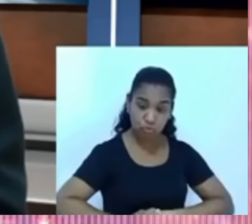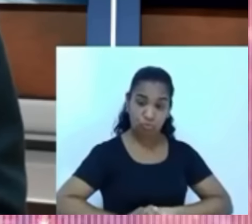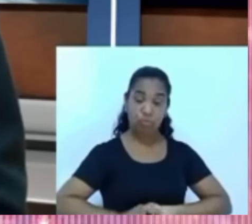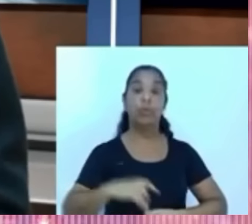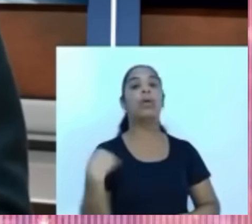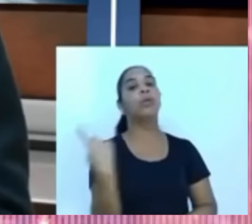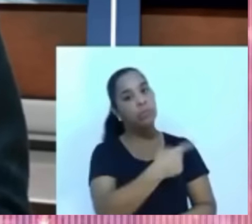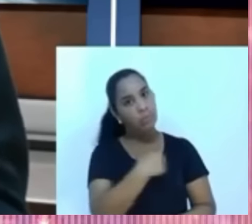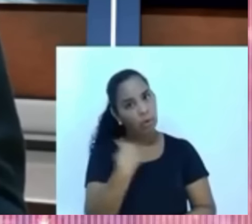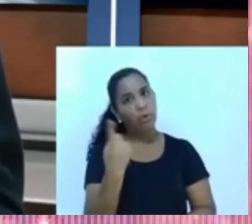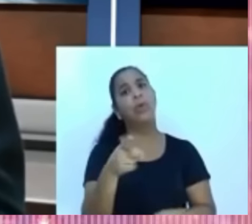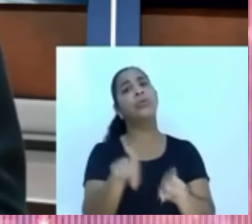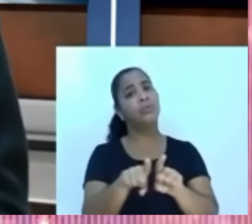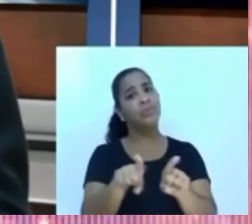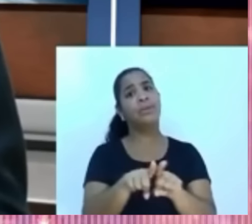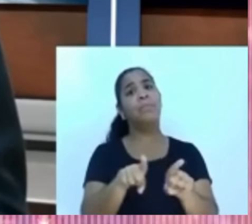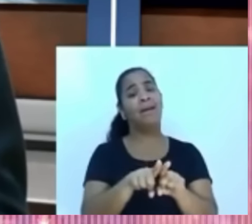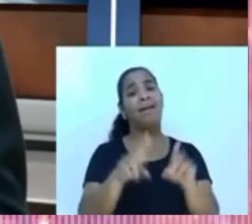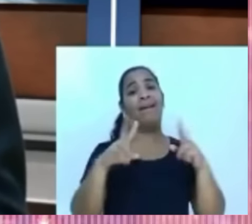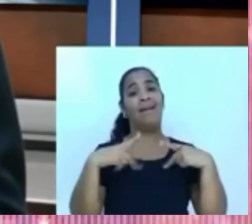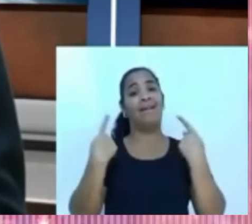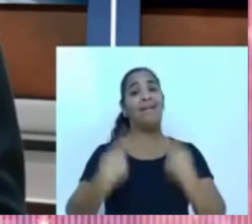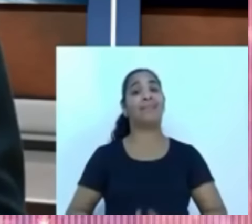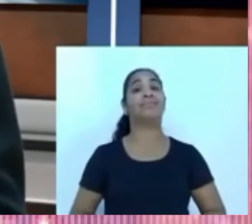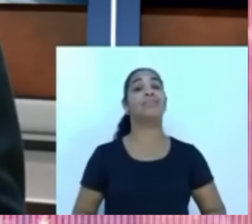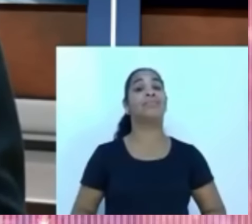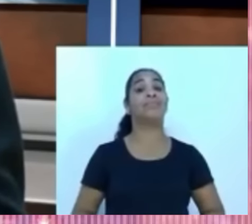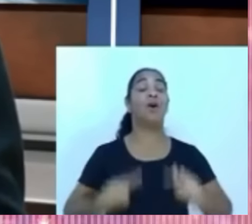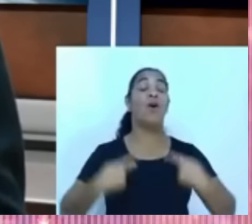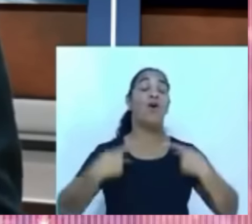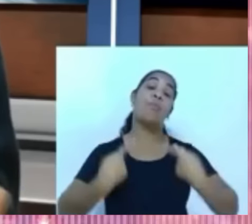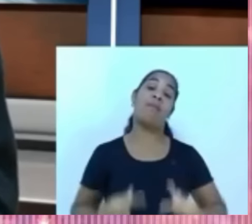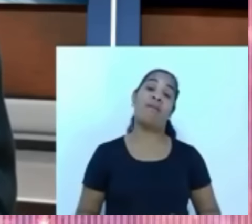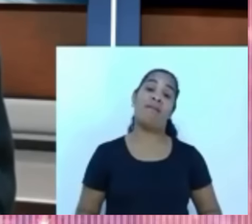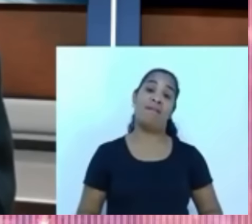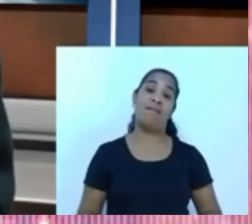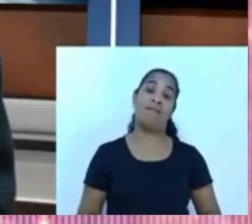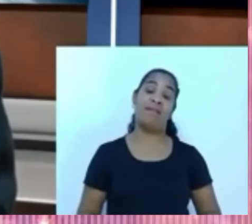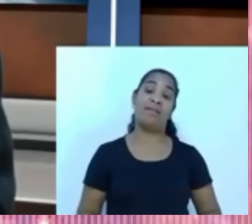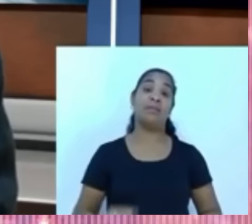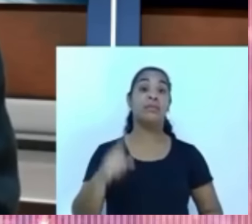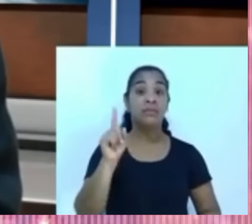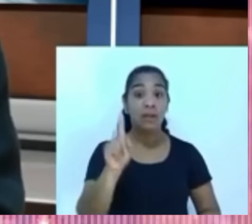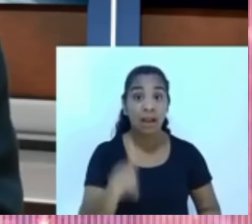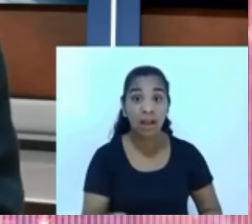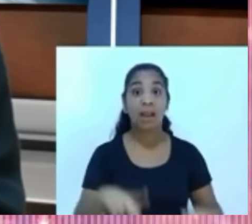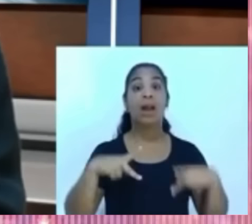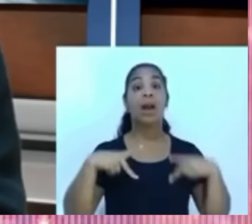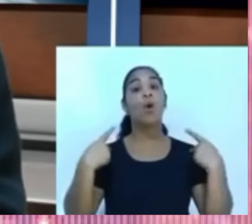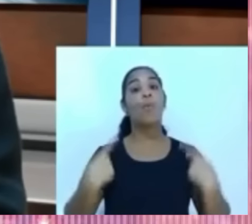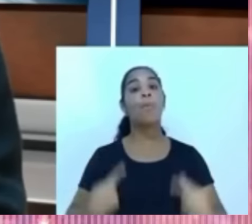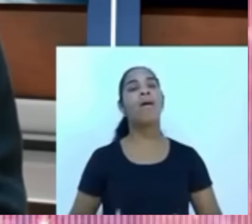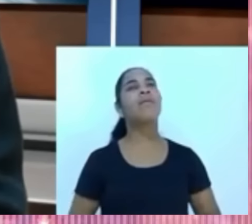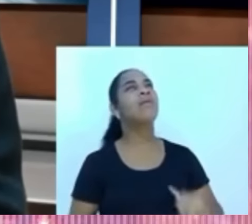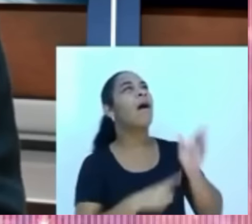nós aquilo que chamamos humanidade essa humanidade que alcançou as